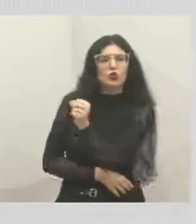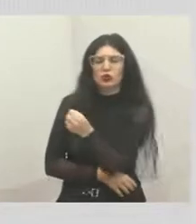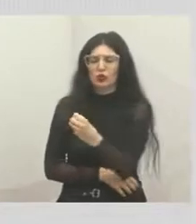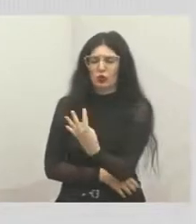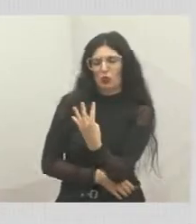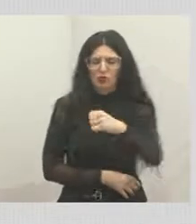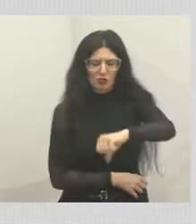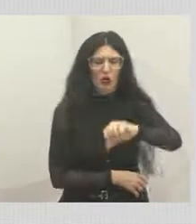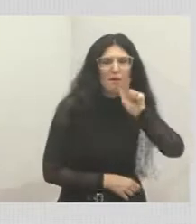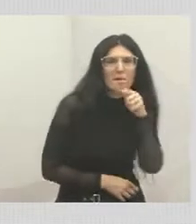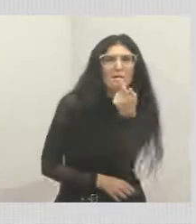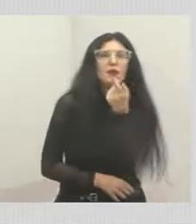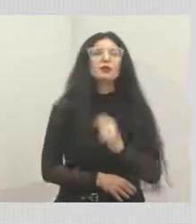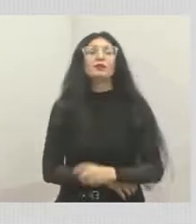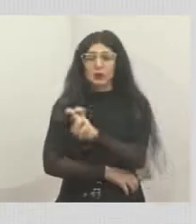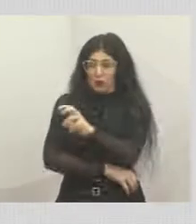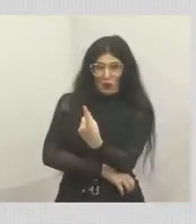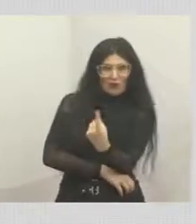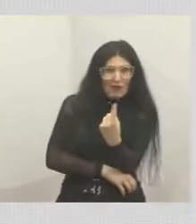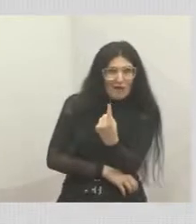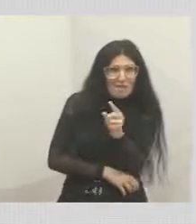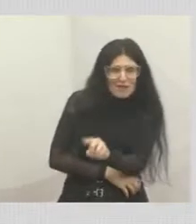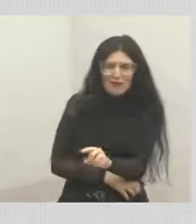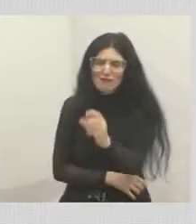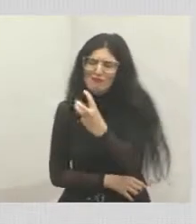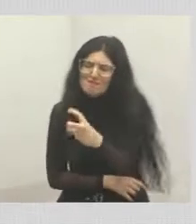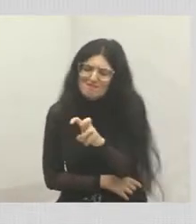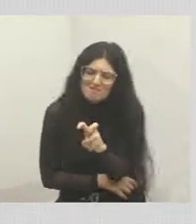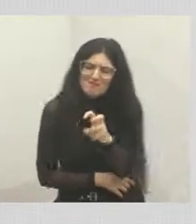132.849.000, chegando a um percentual de